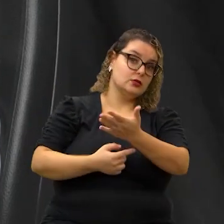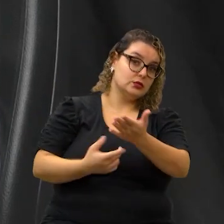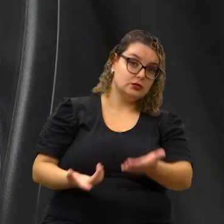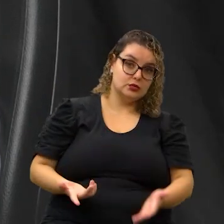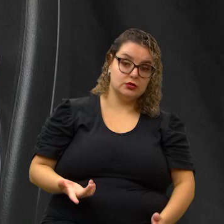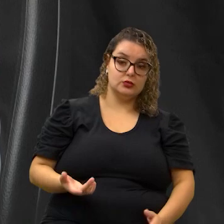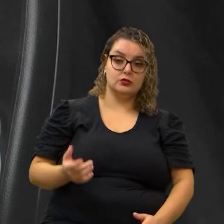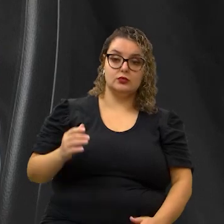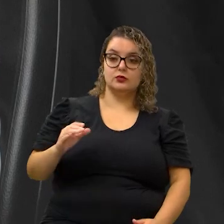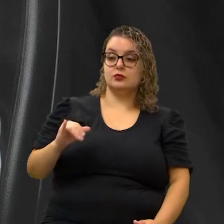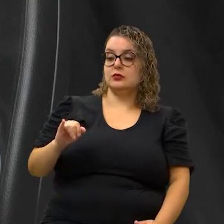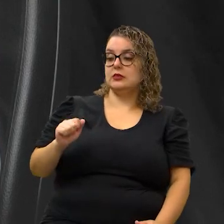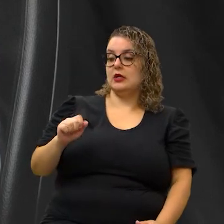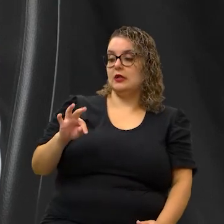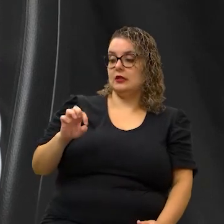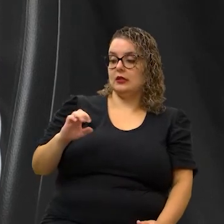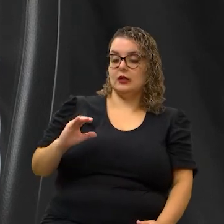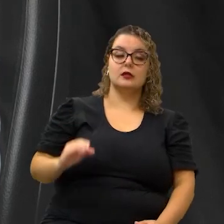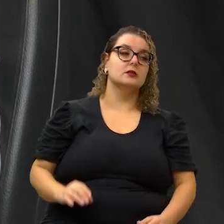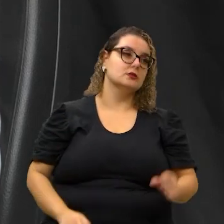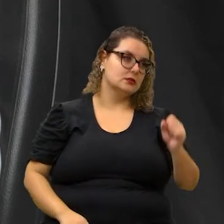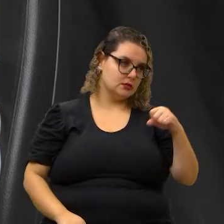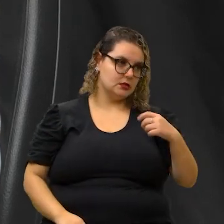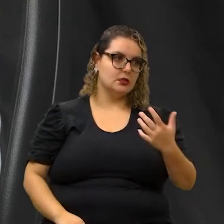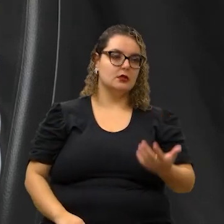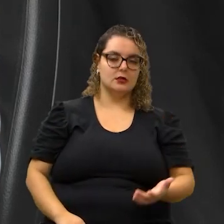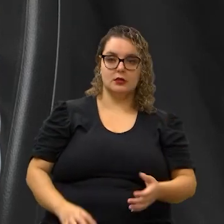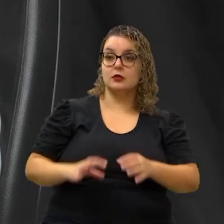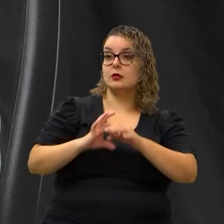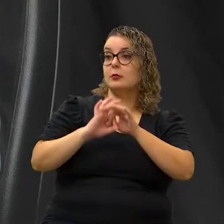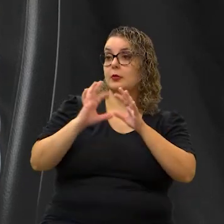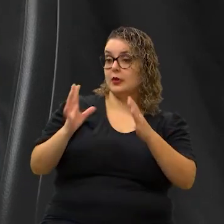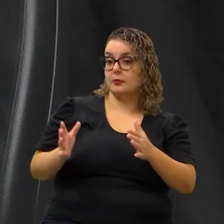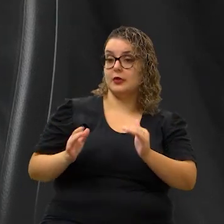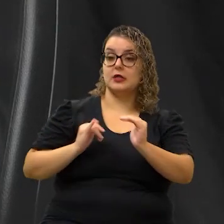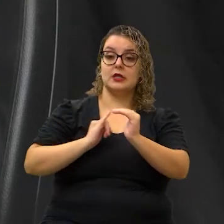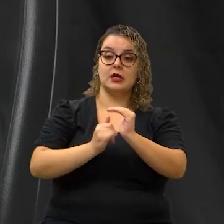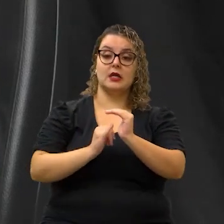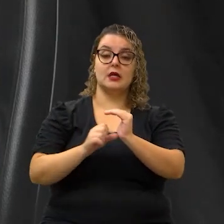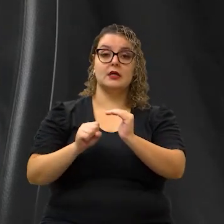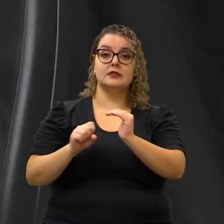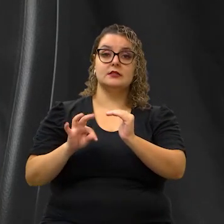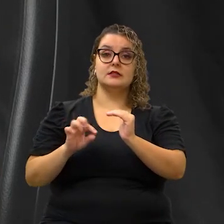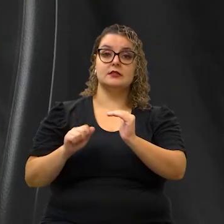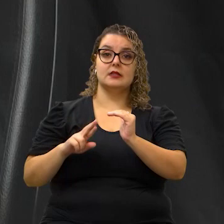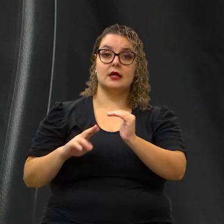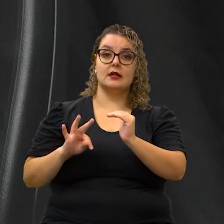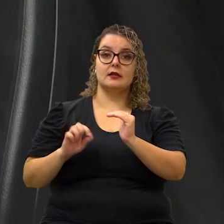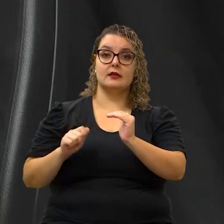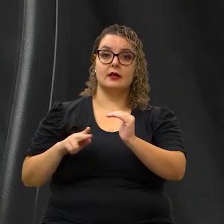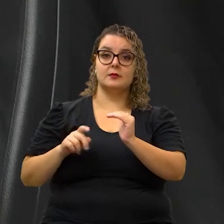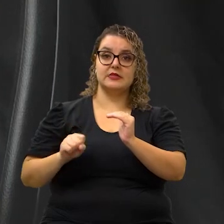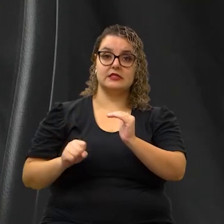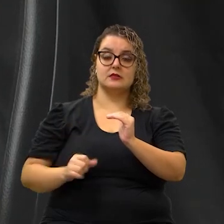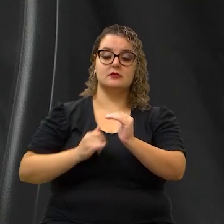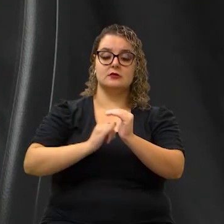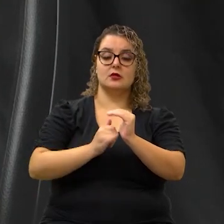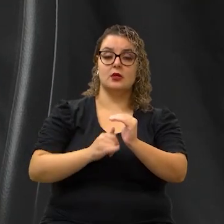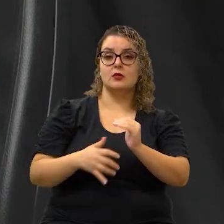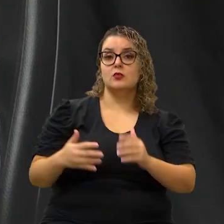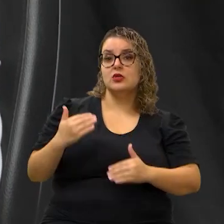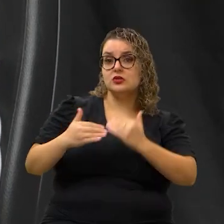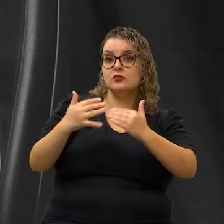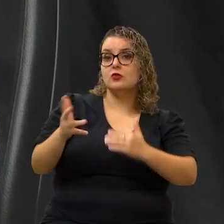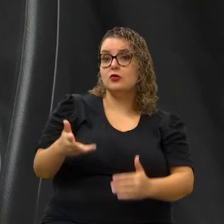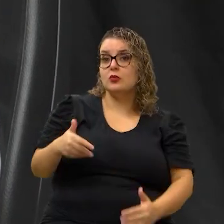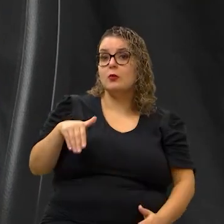como, por exemplo, ali no Ciatec, que permitem que as startups se desenvolvam com mais